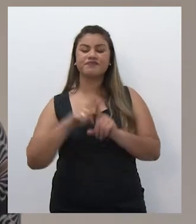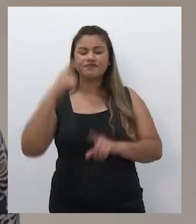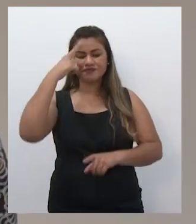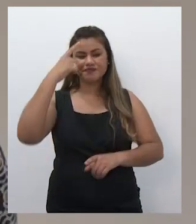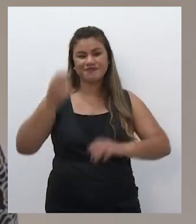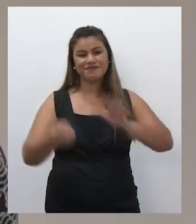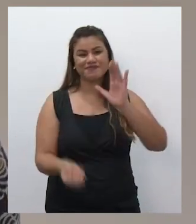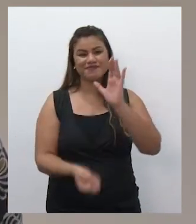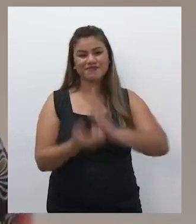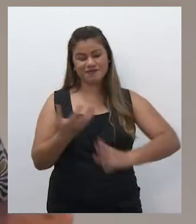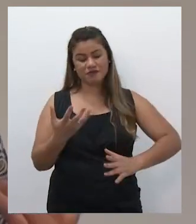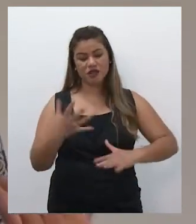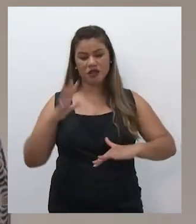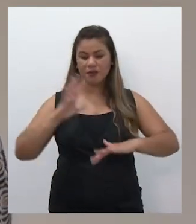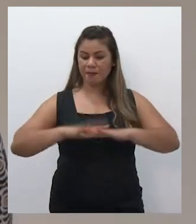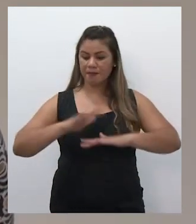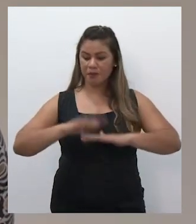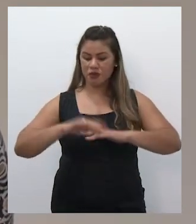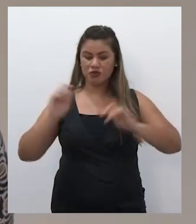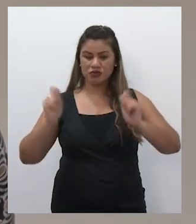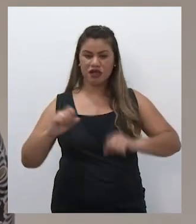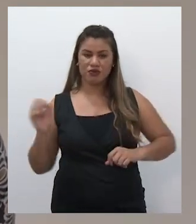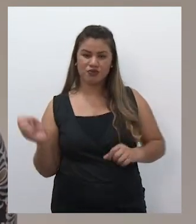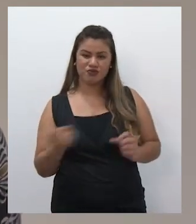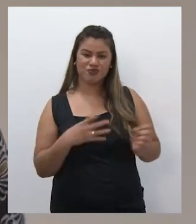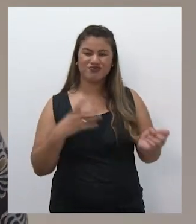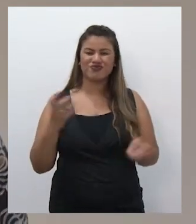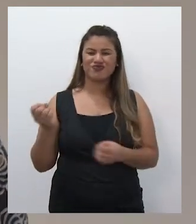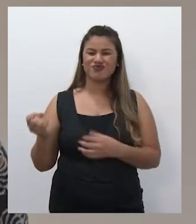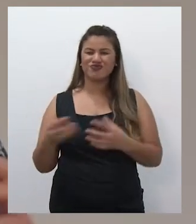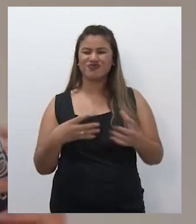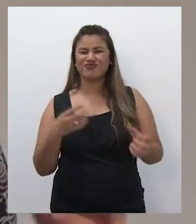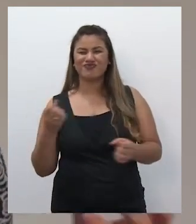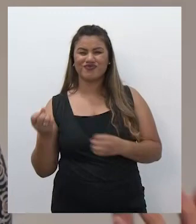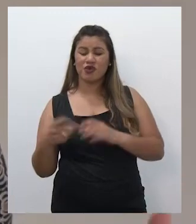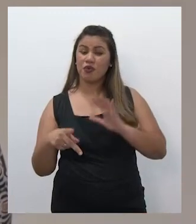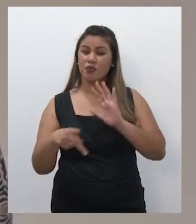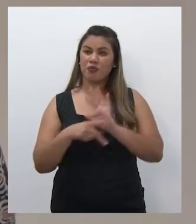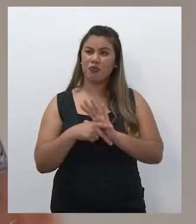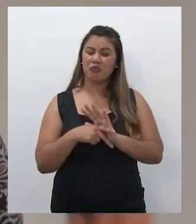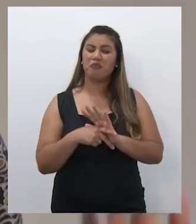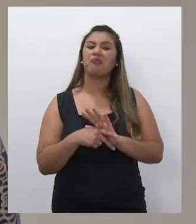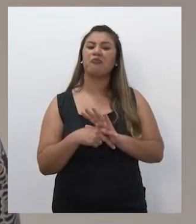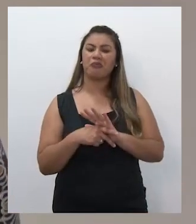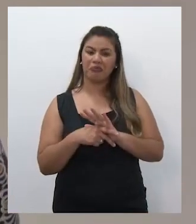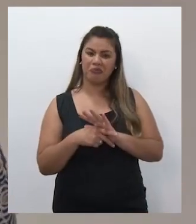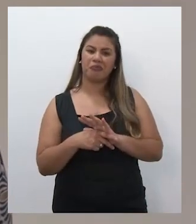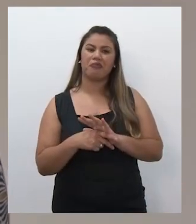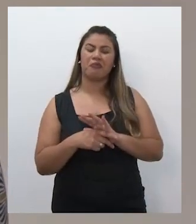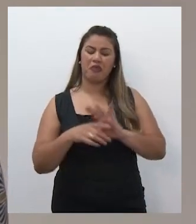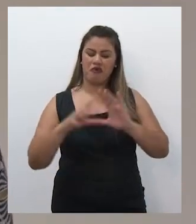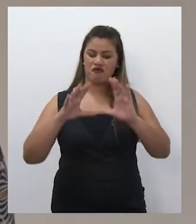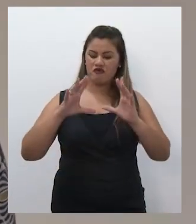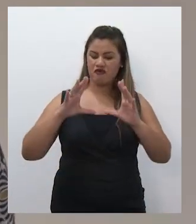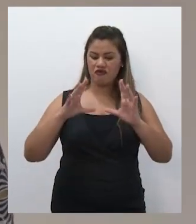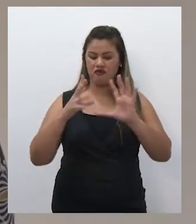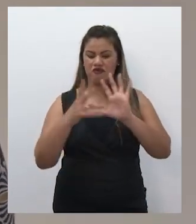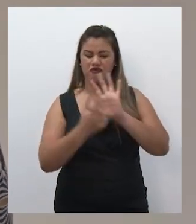criativo. Eu sou capaz de pensar novas soluções, de pensar coisas de formas e por ângulos e